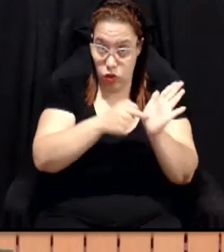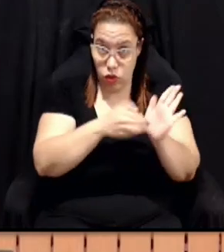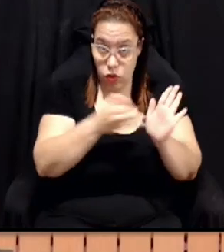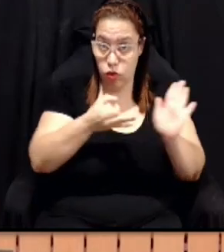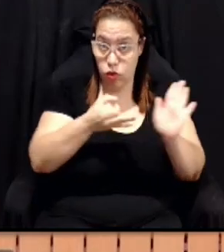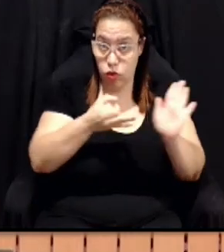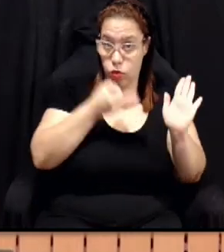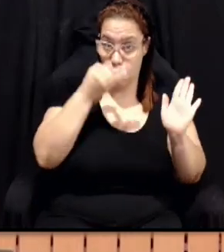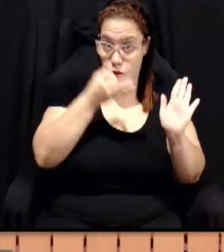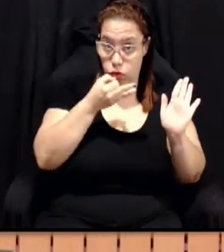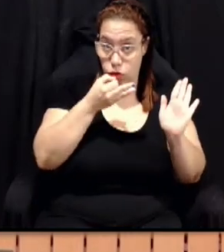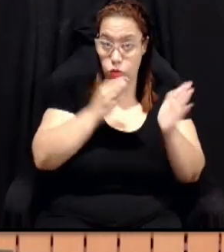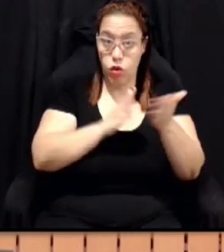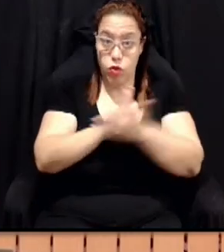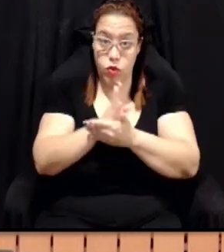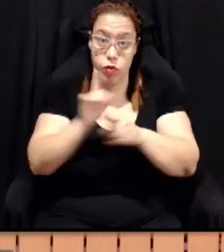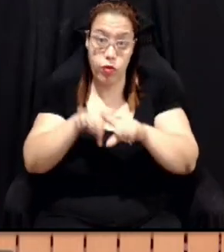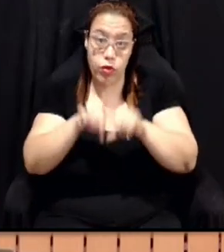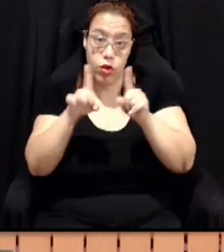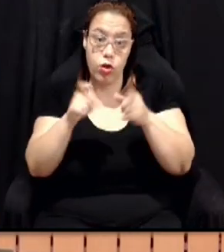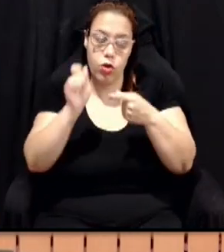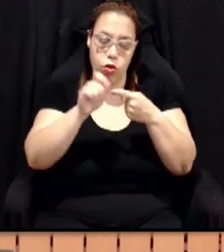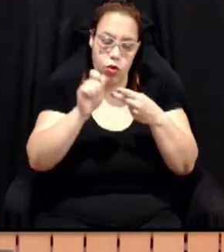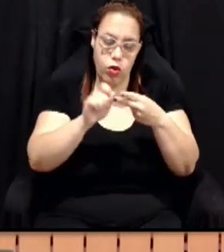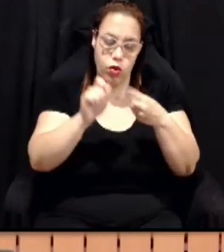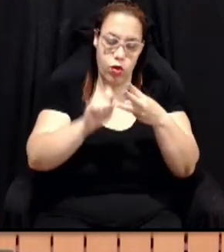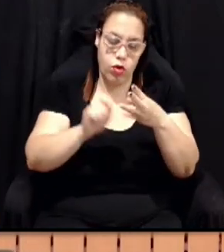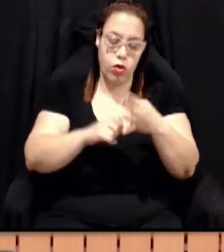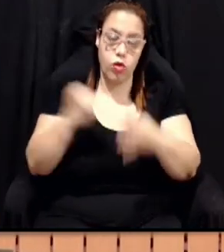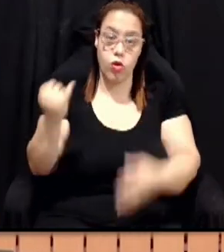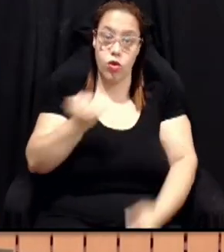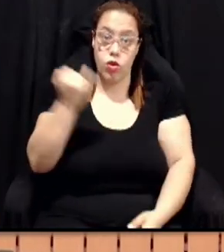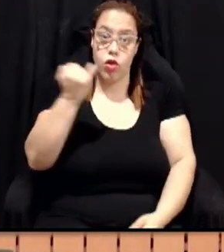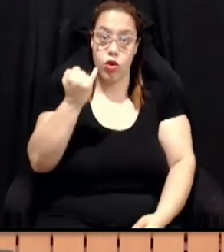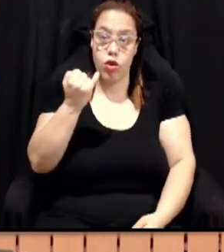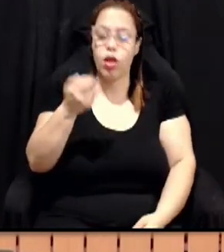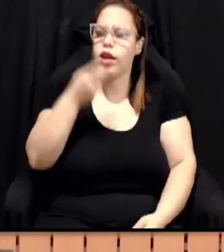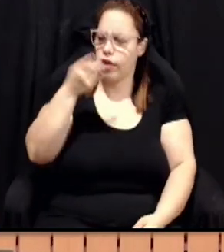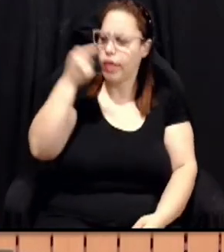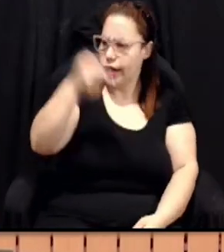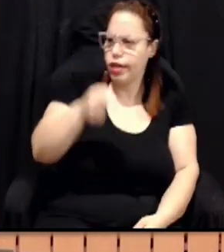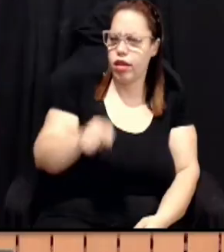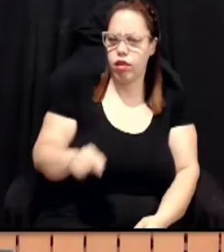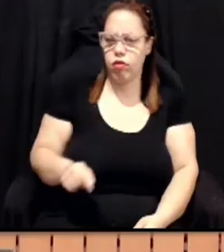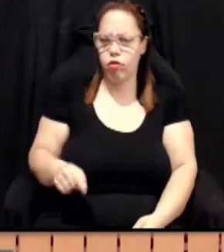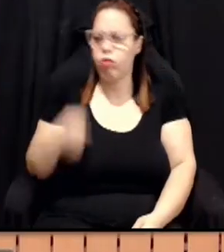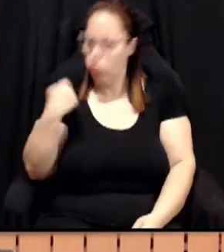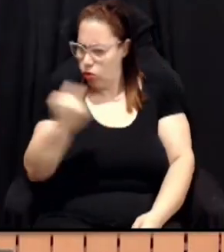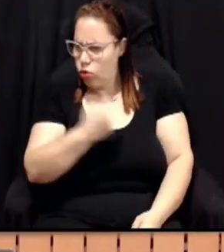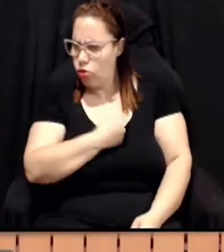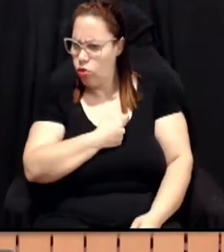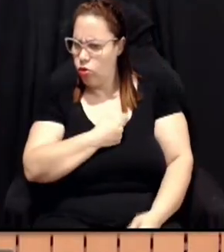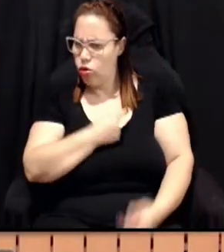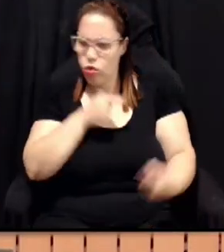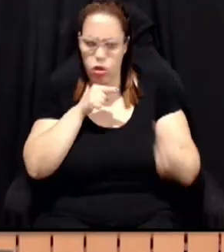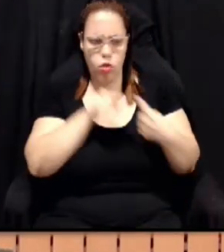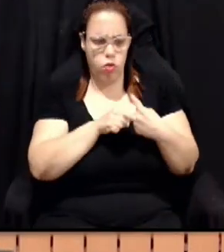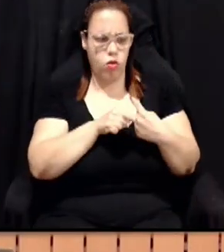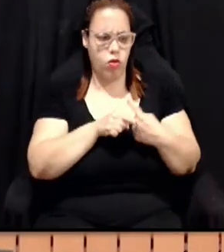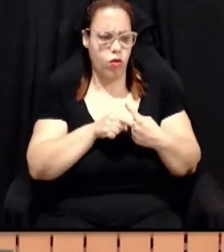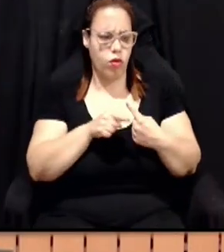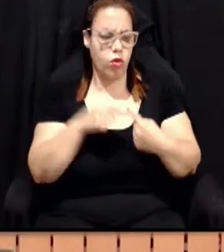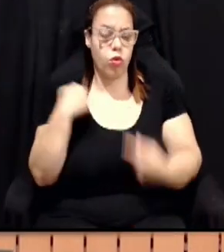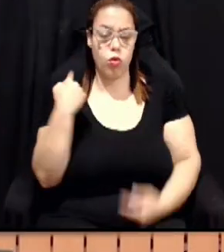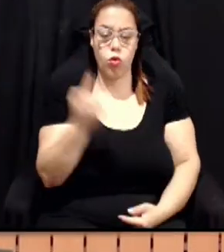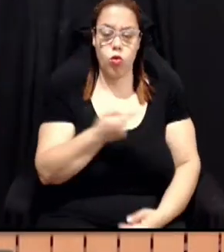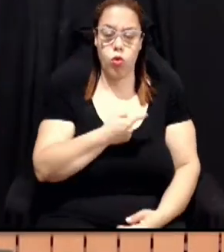de aprovação, mas com ressalvas, e essas ressalvas têm que ser apontadas aqui por nós, que somos da oposição, sobretudo por nós que somos da